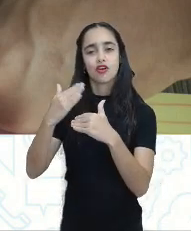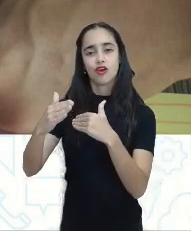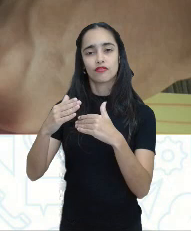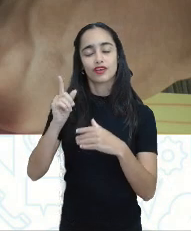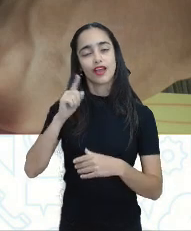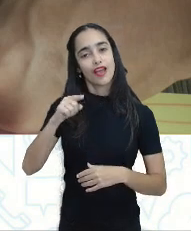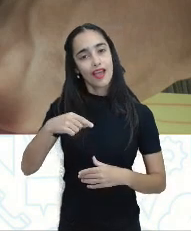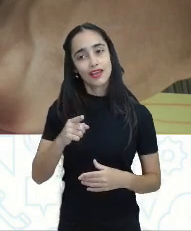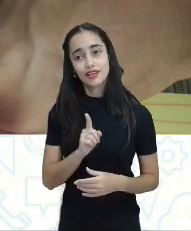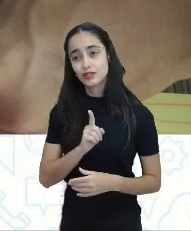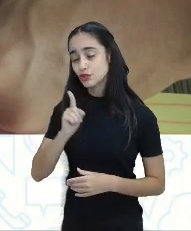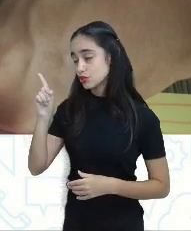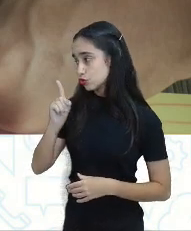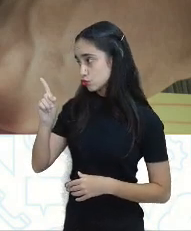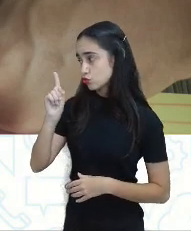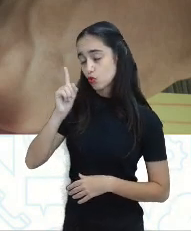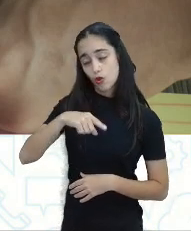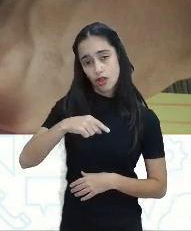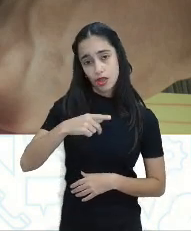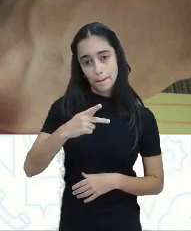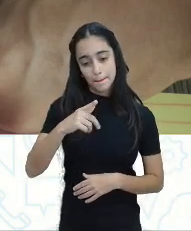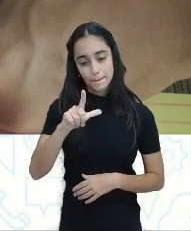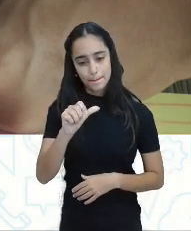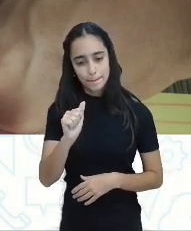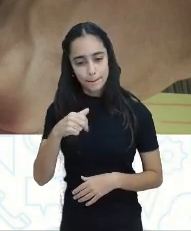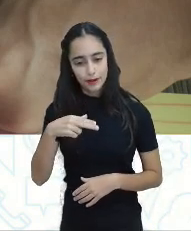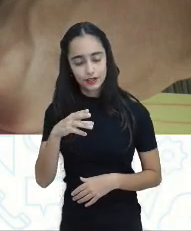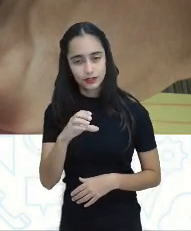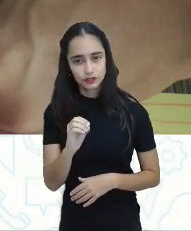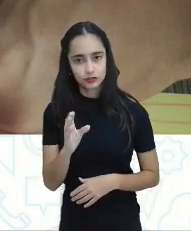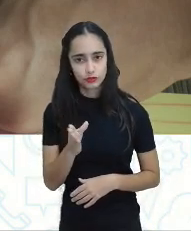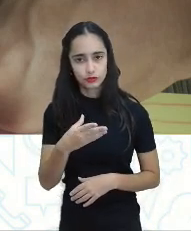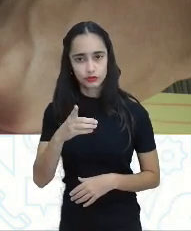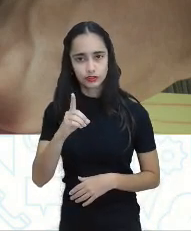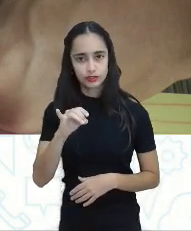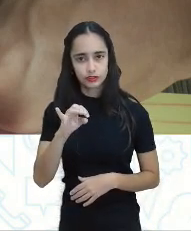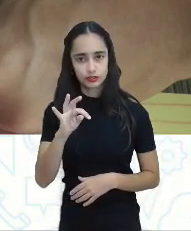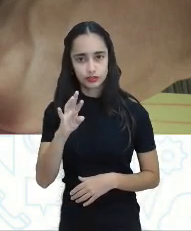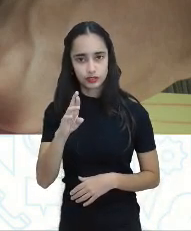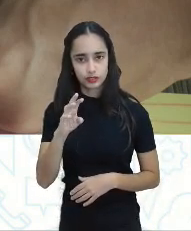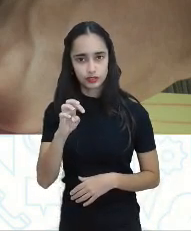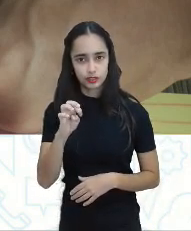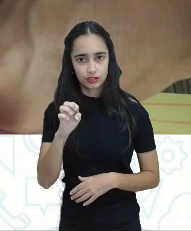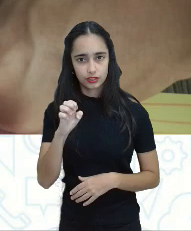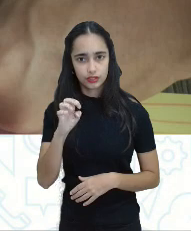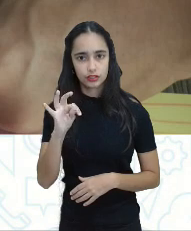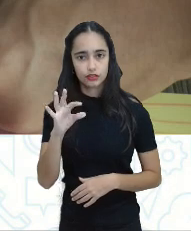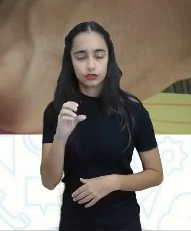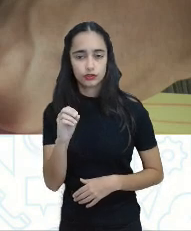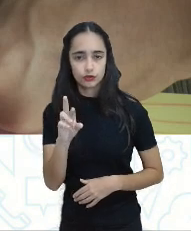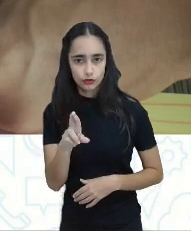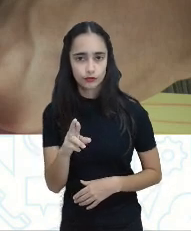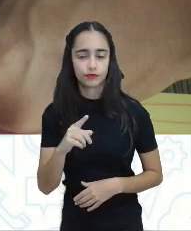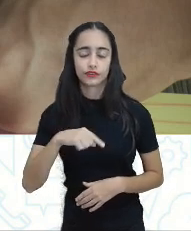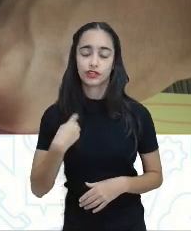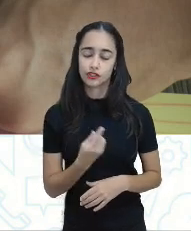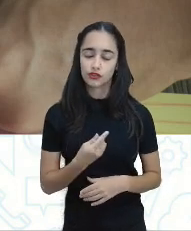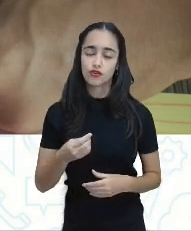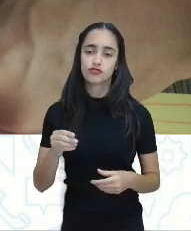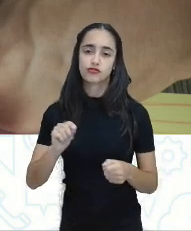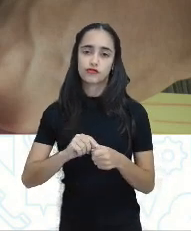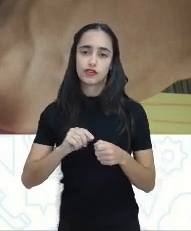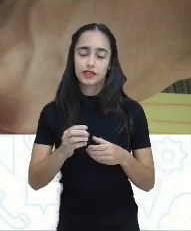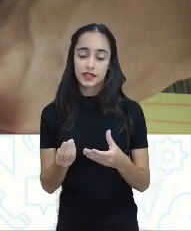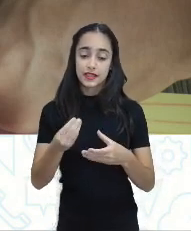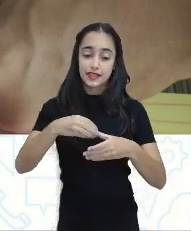seria esse planejamento, esse plano de ação, né, que a gente faria dentro das áreas urbanas. A gente faria não, se